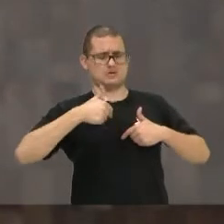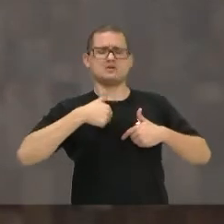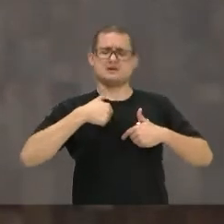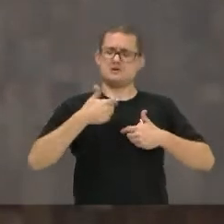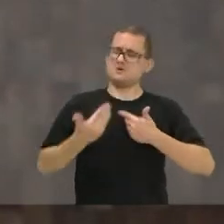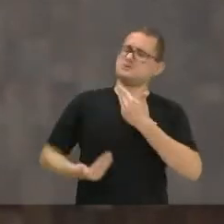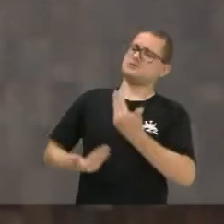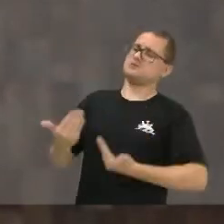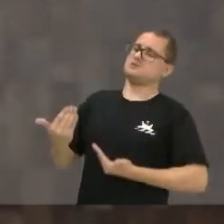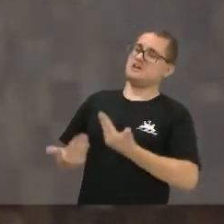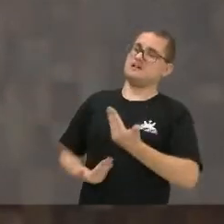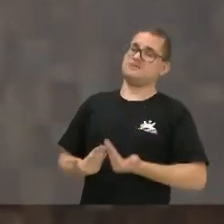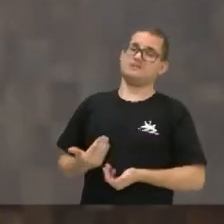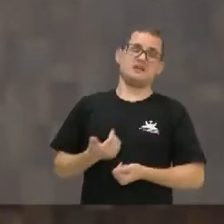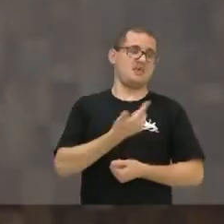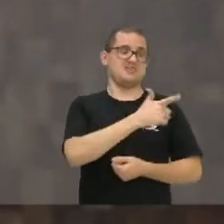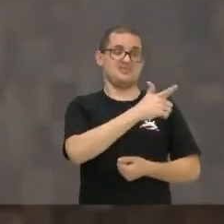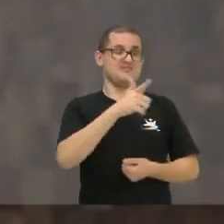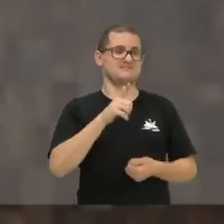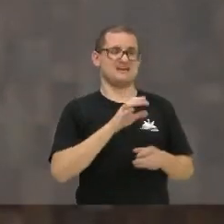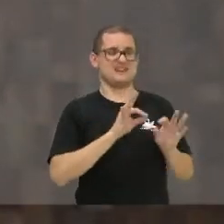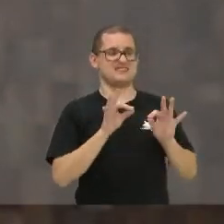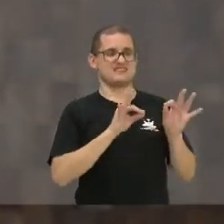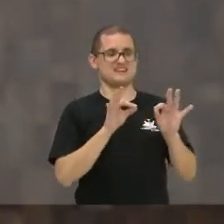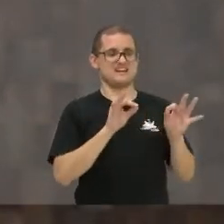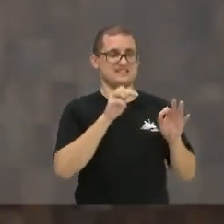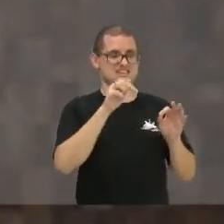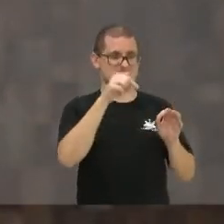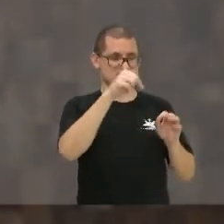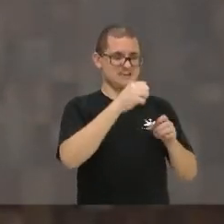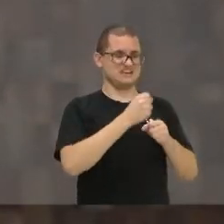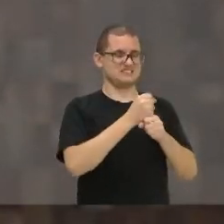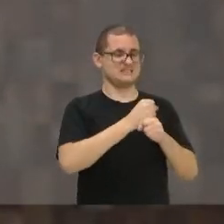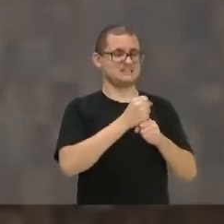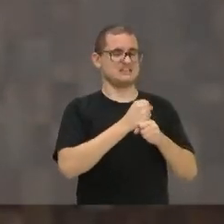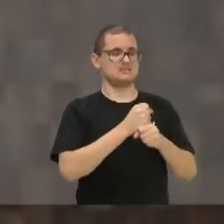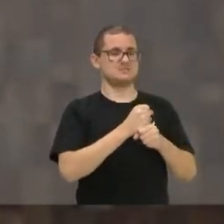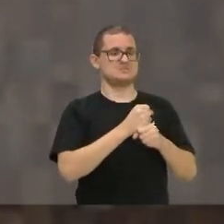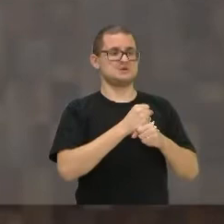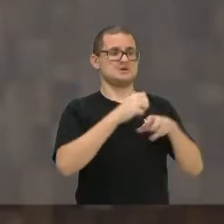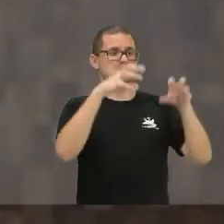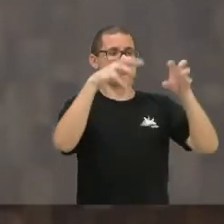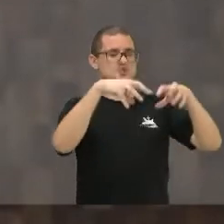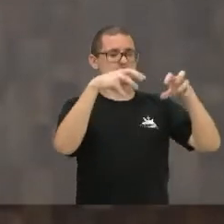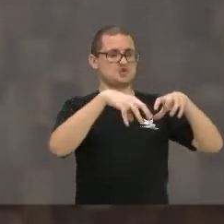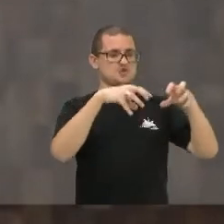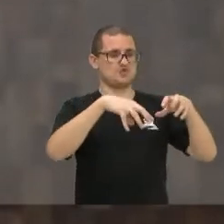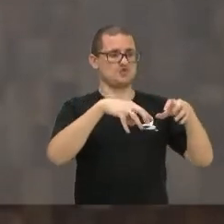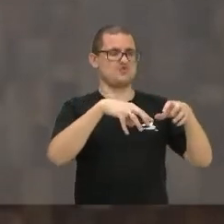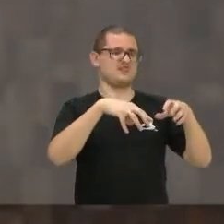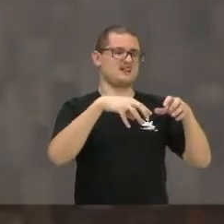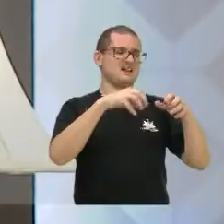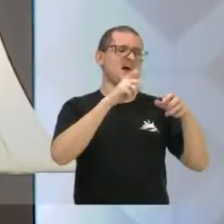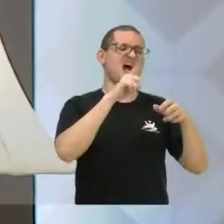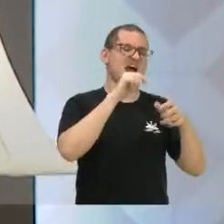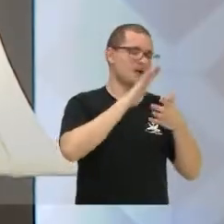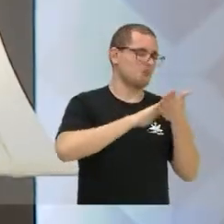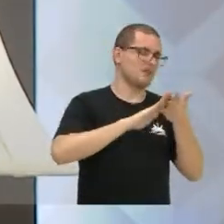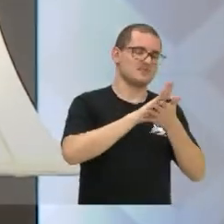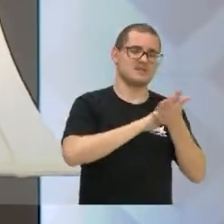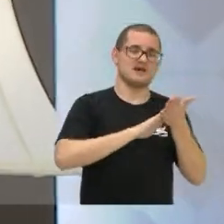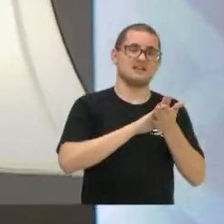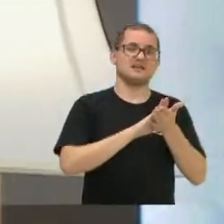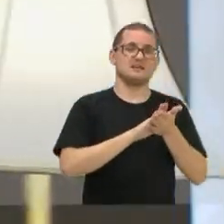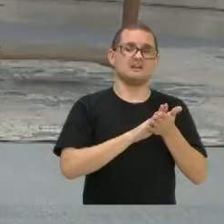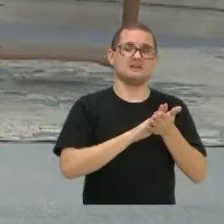não haverá nestes anos nem orvalho nem chuva a não ser quando eu ordenar pela